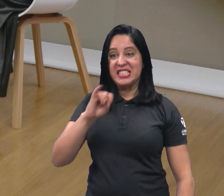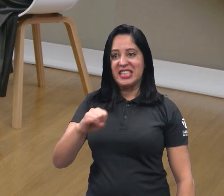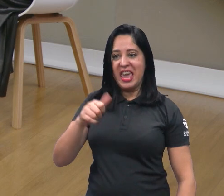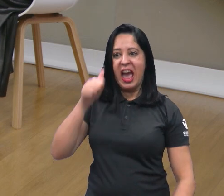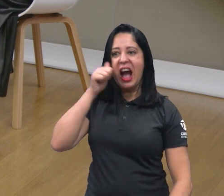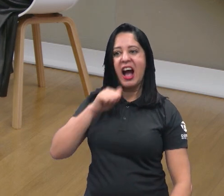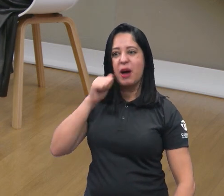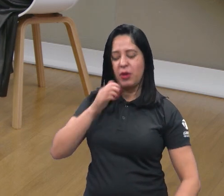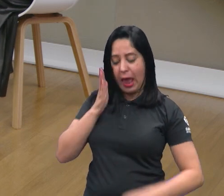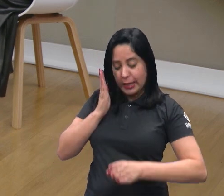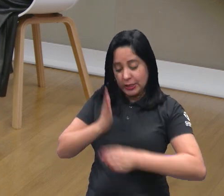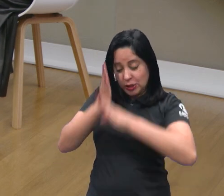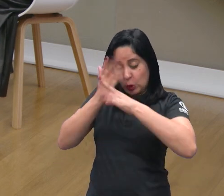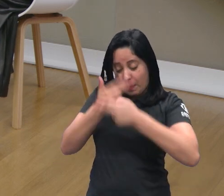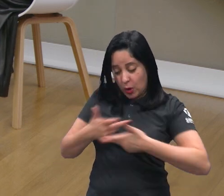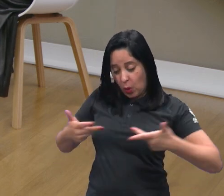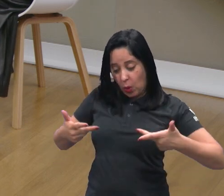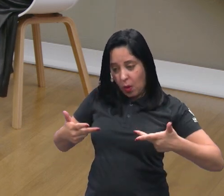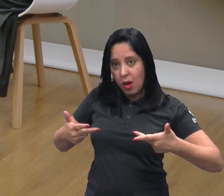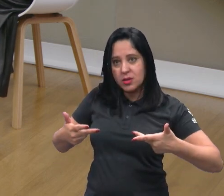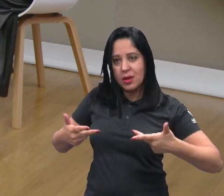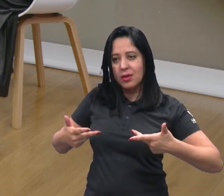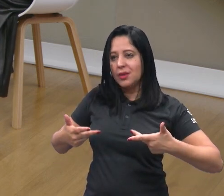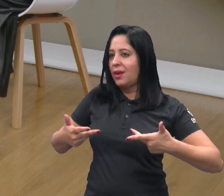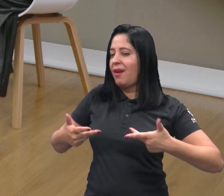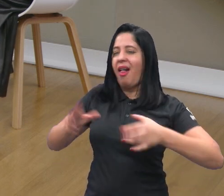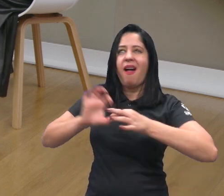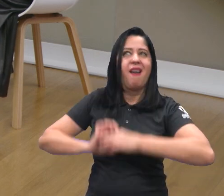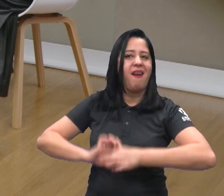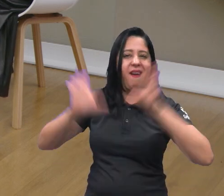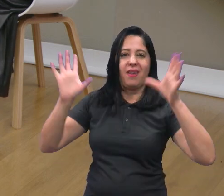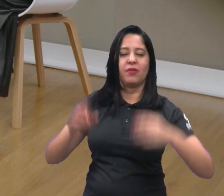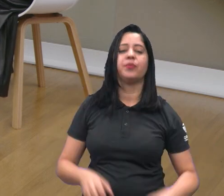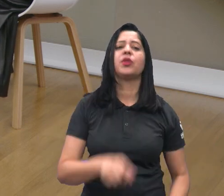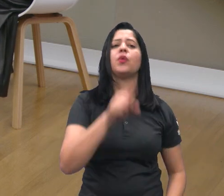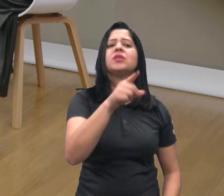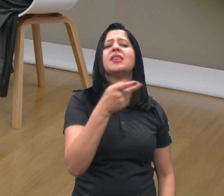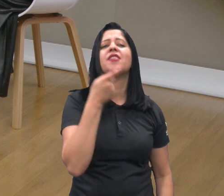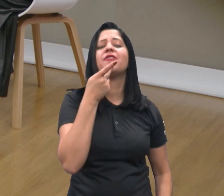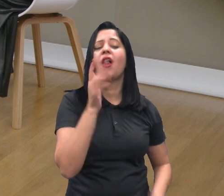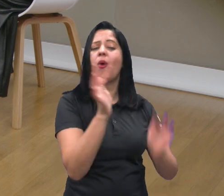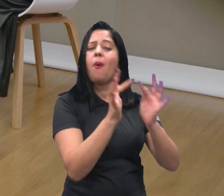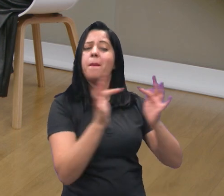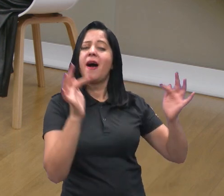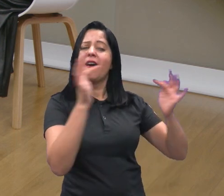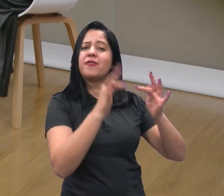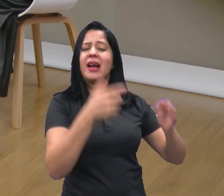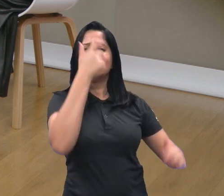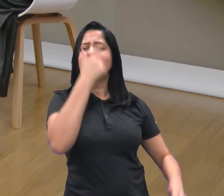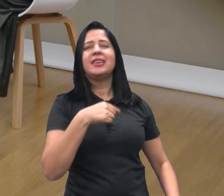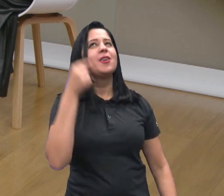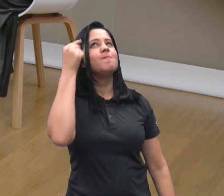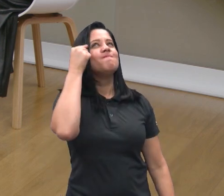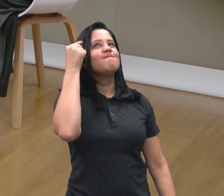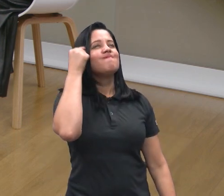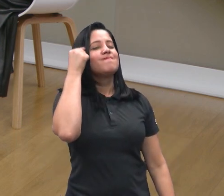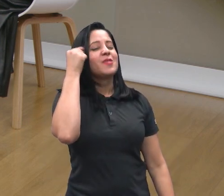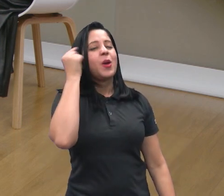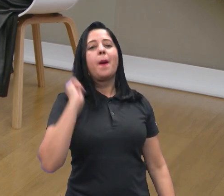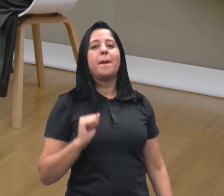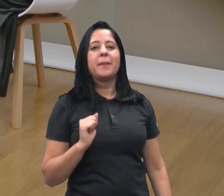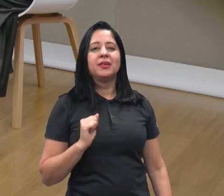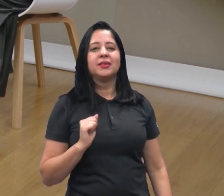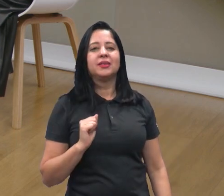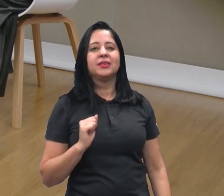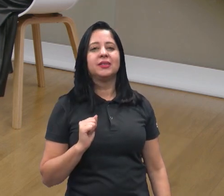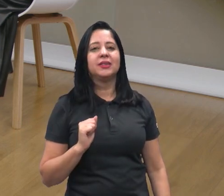Ninguém. Isso é muito bom. Sim. Aline, nos bastidores você falou uma frase que ficou, assim, na minha cabeça durante muito tempo,